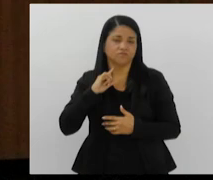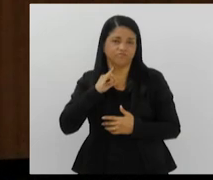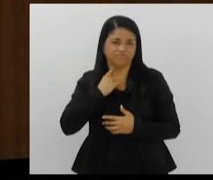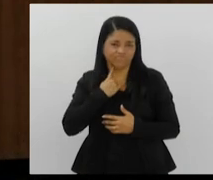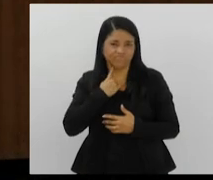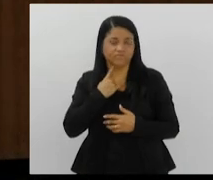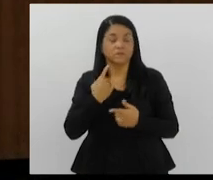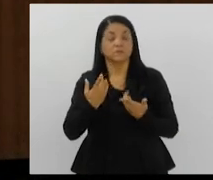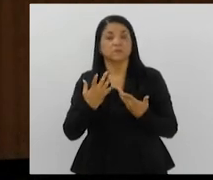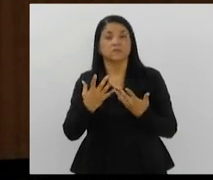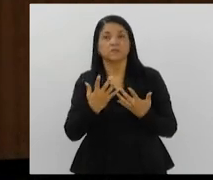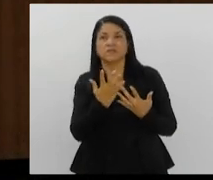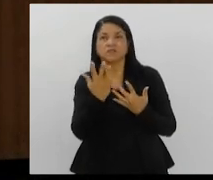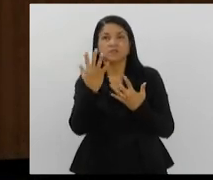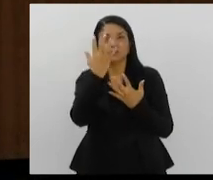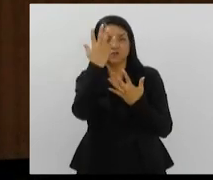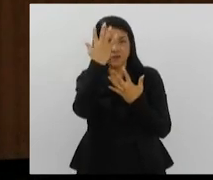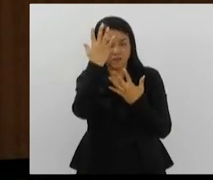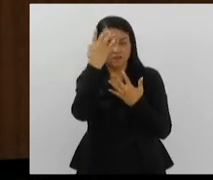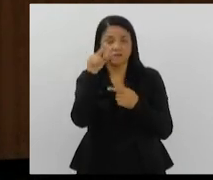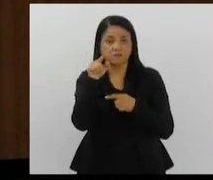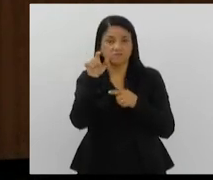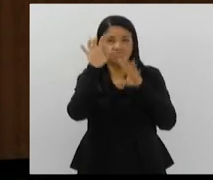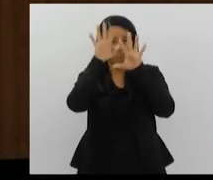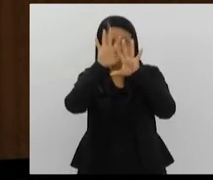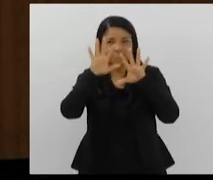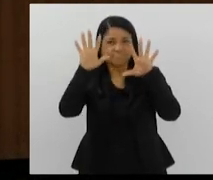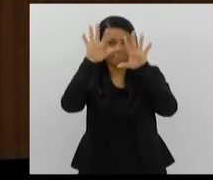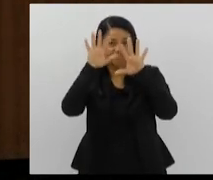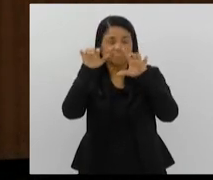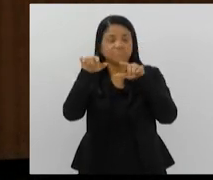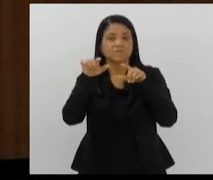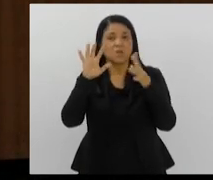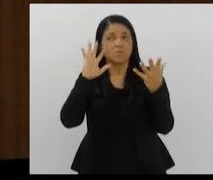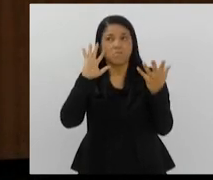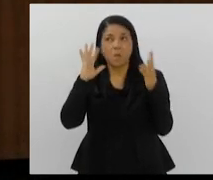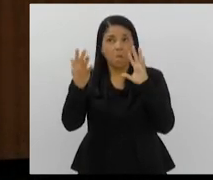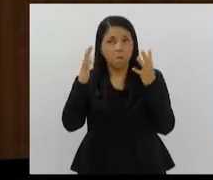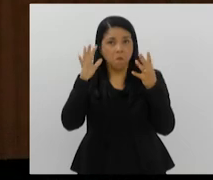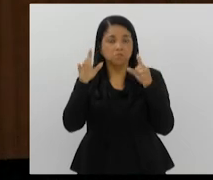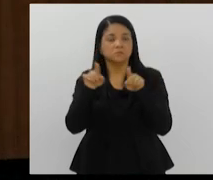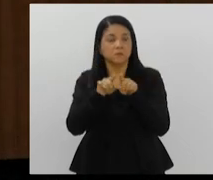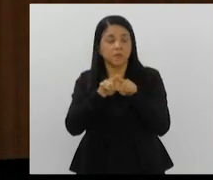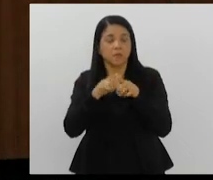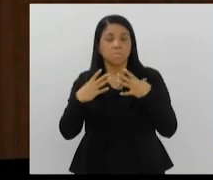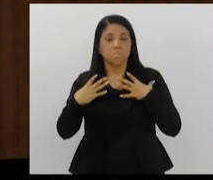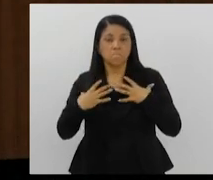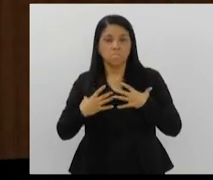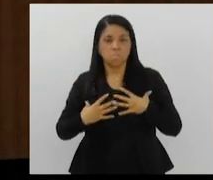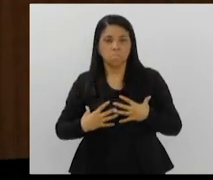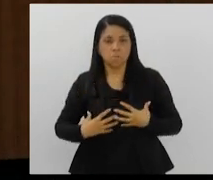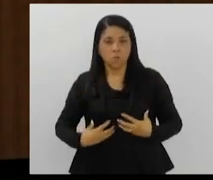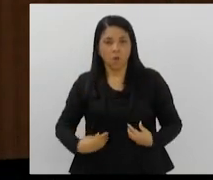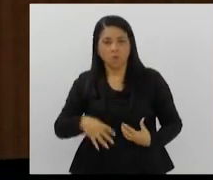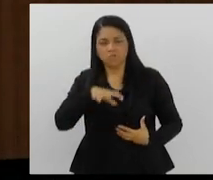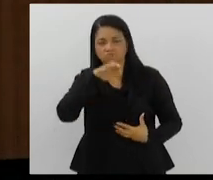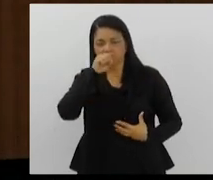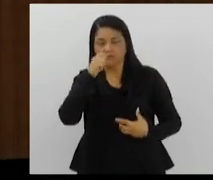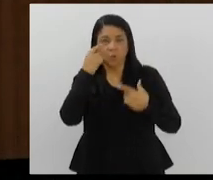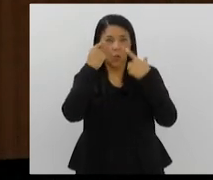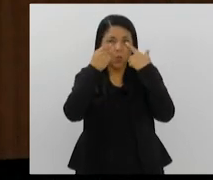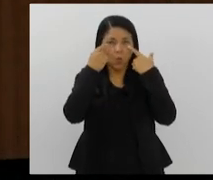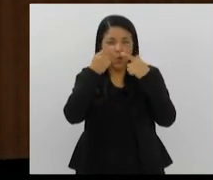A poluição atmosférica, ela, além de afetar o clima, afeta os pulmões das pessoas, os olhos, a